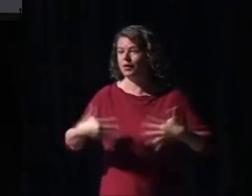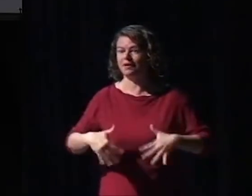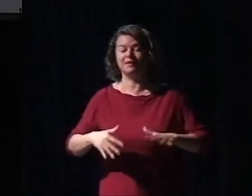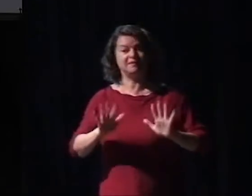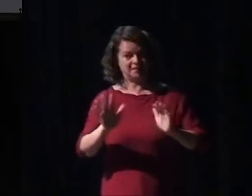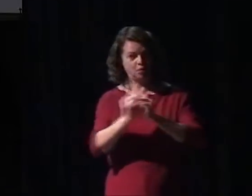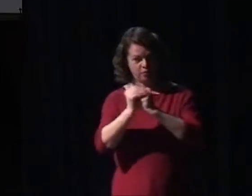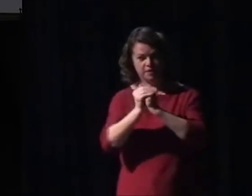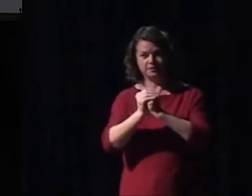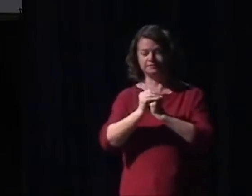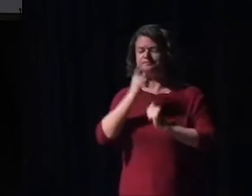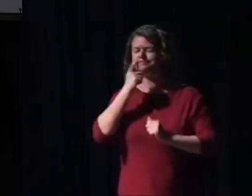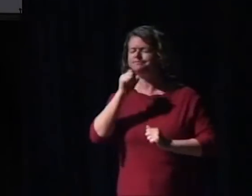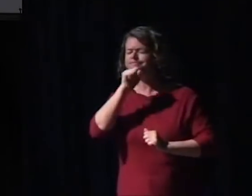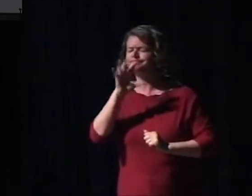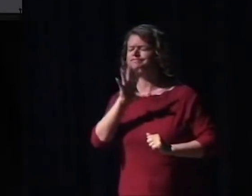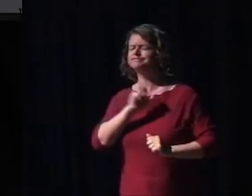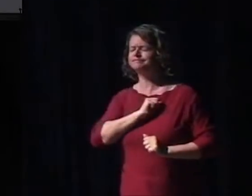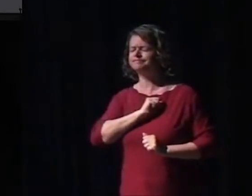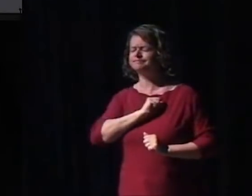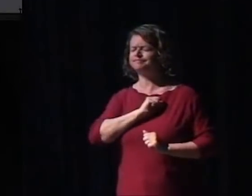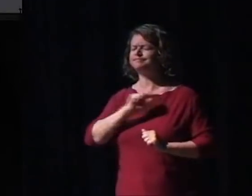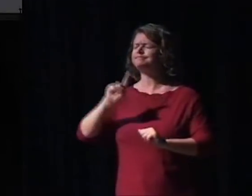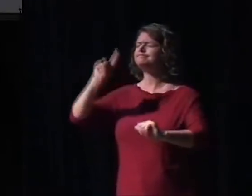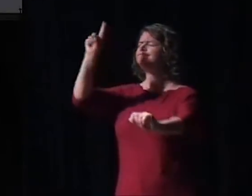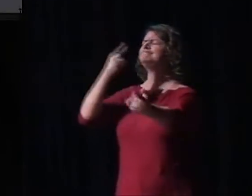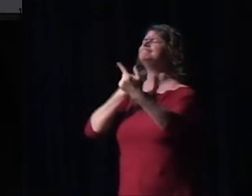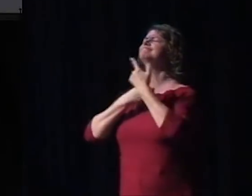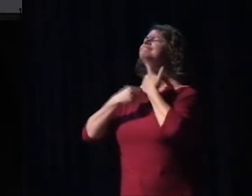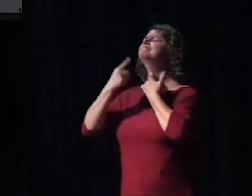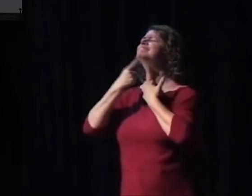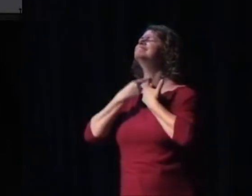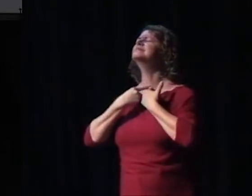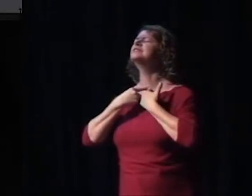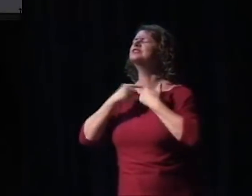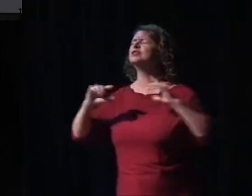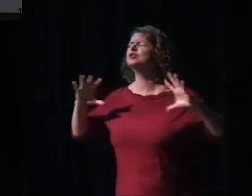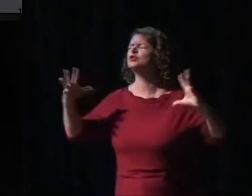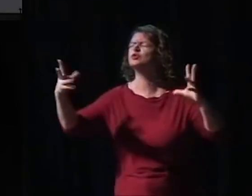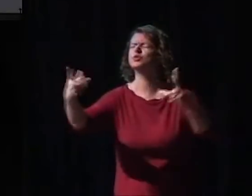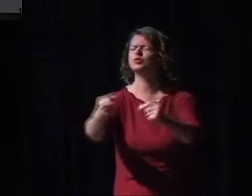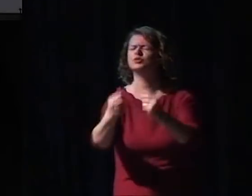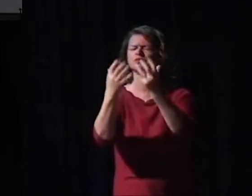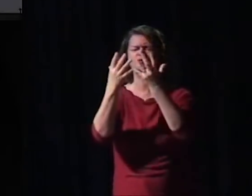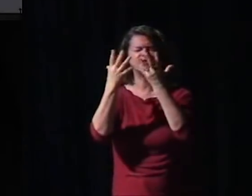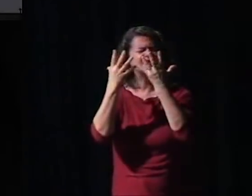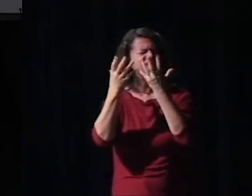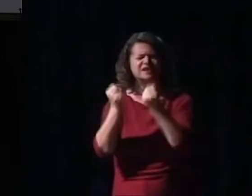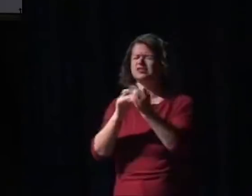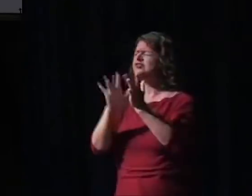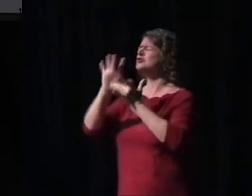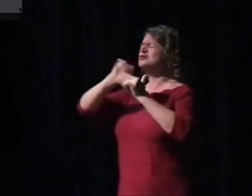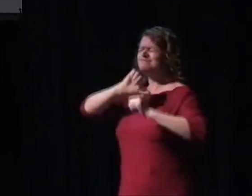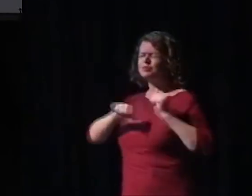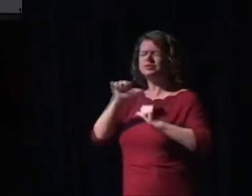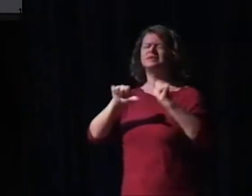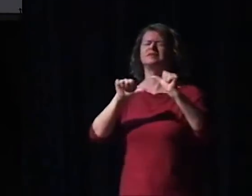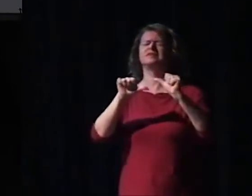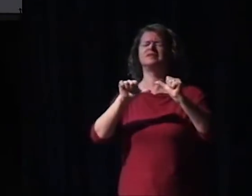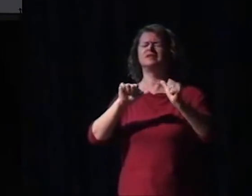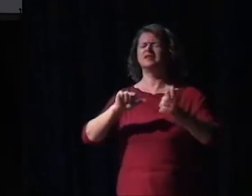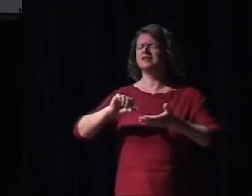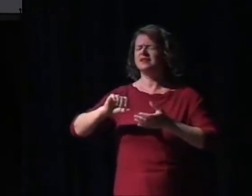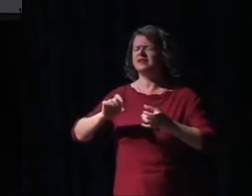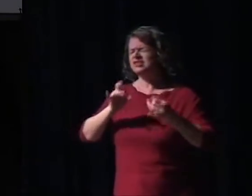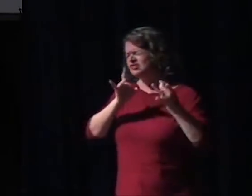o teu desejo é que todos se convertam e vivam. Tira de nós toda soberba,